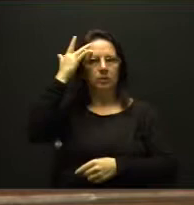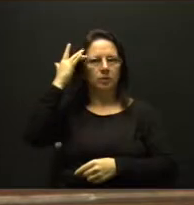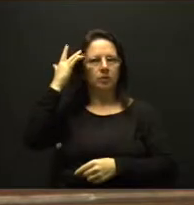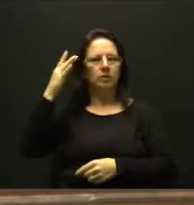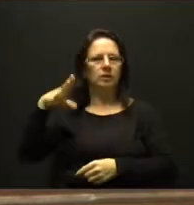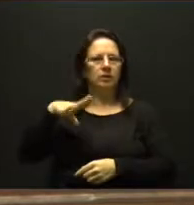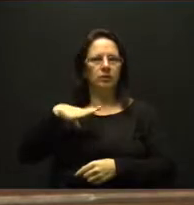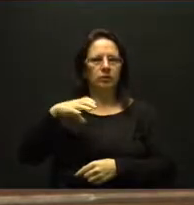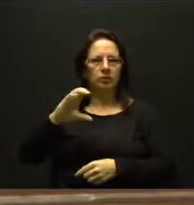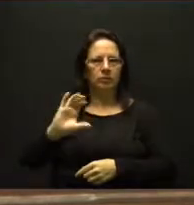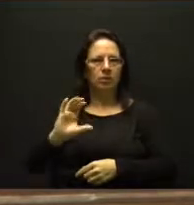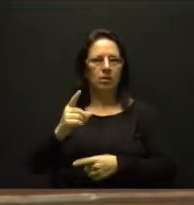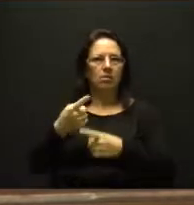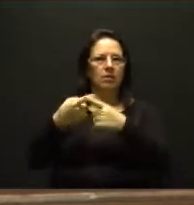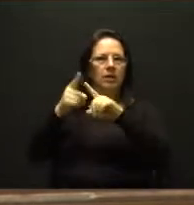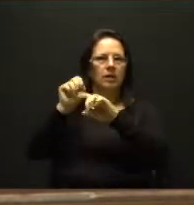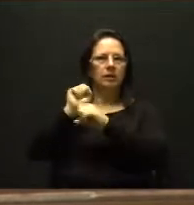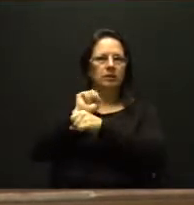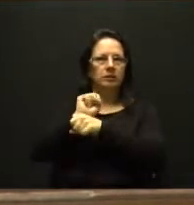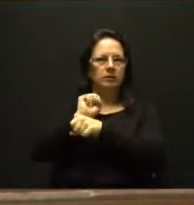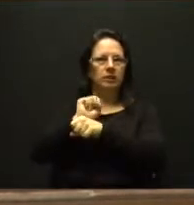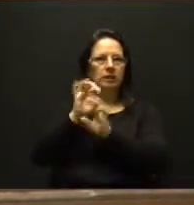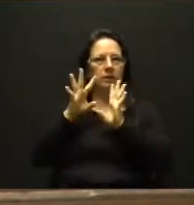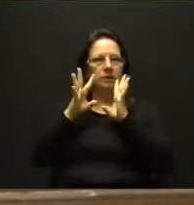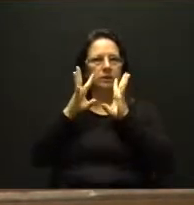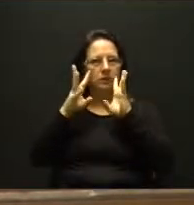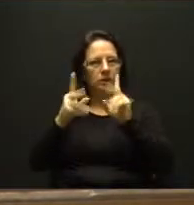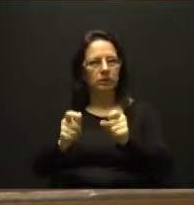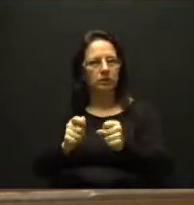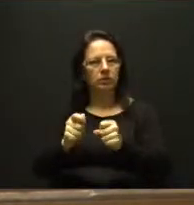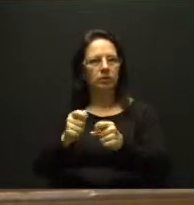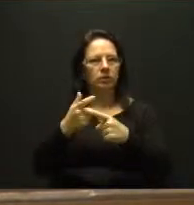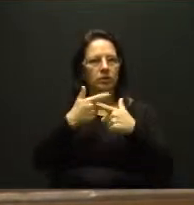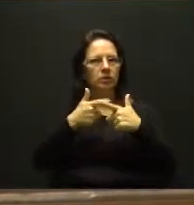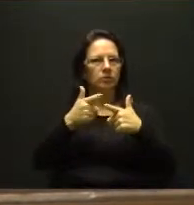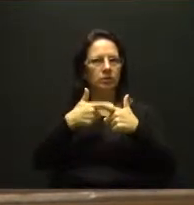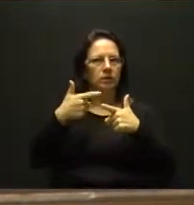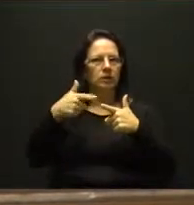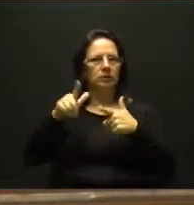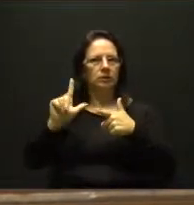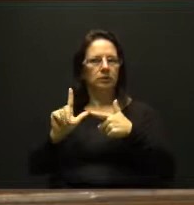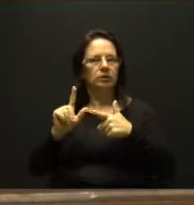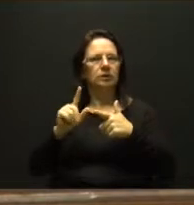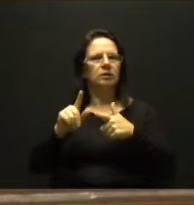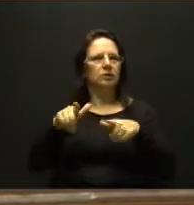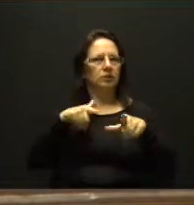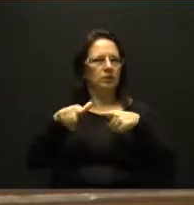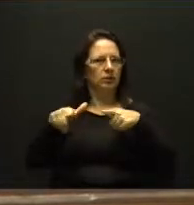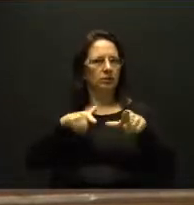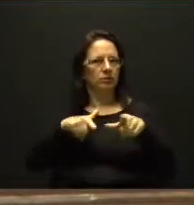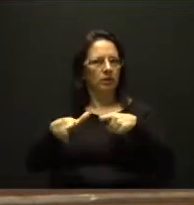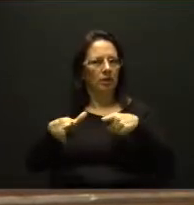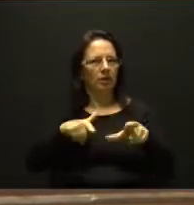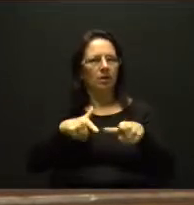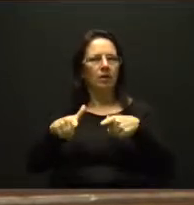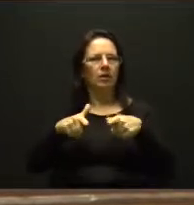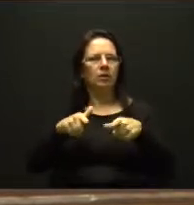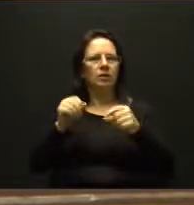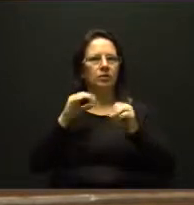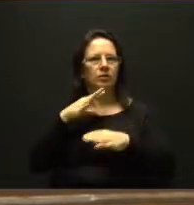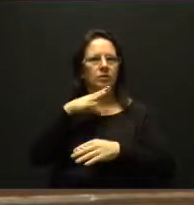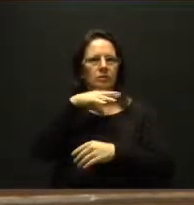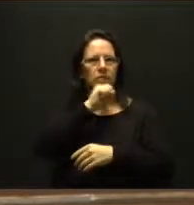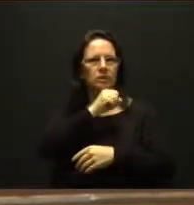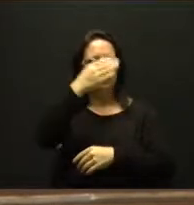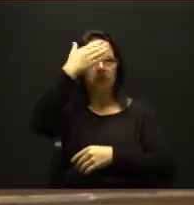cidade mas eu espero que a gente consiga resolver o problema trabalha na eficácia